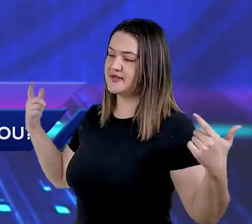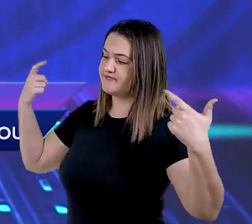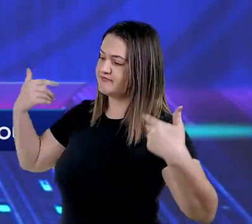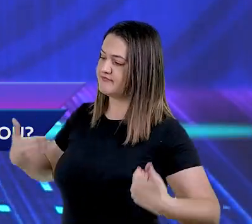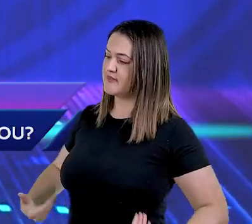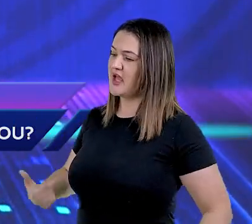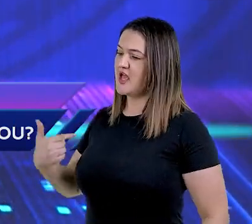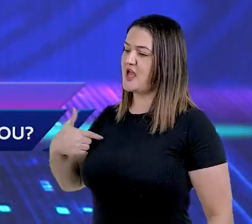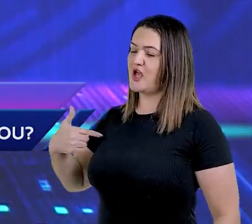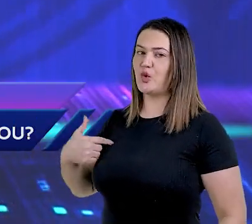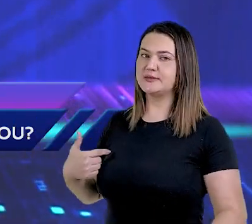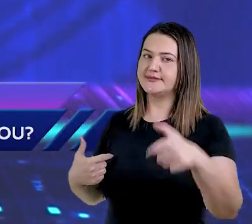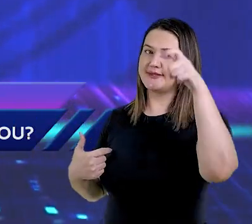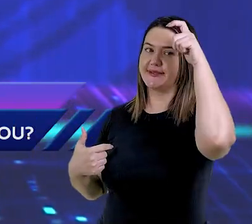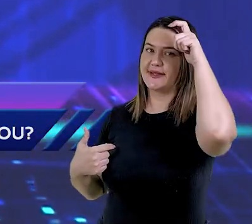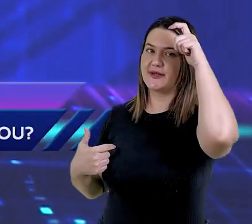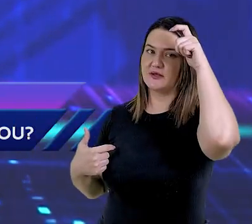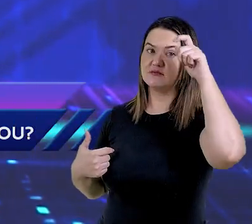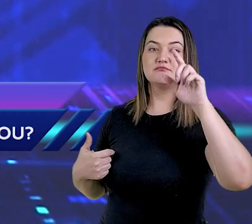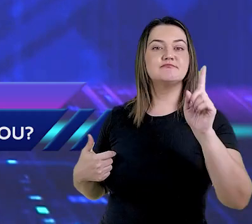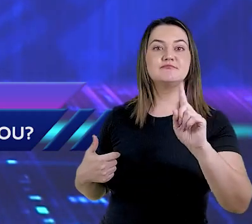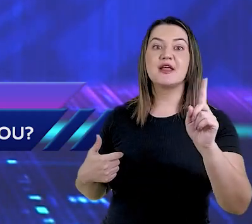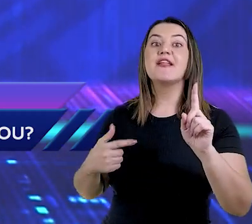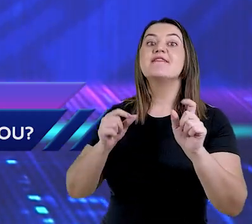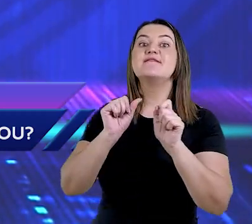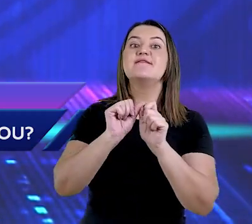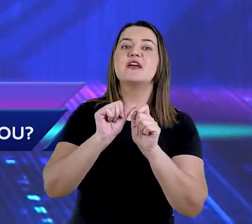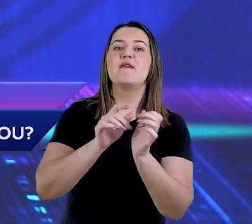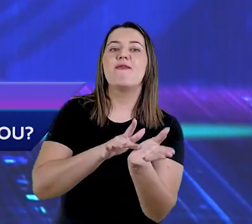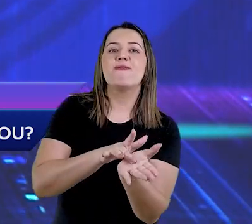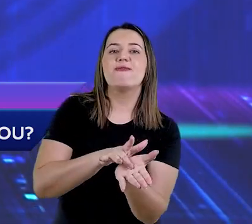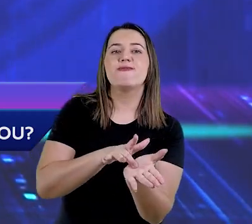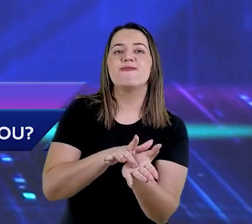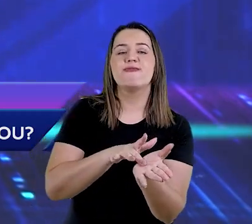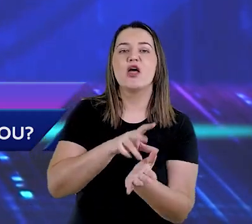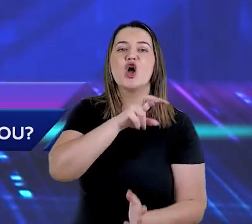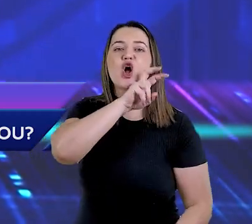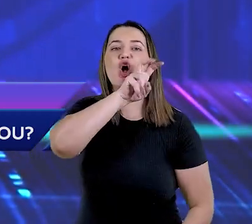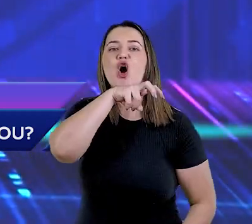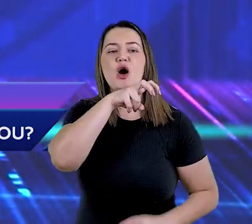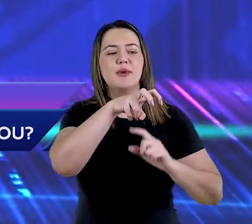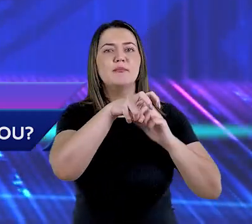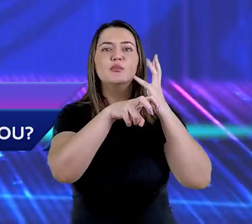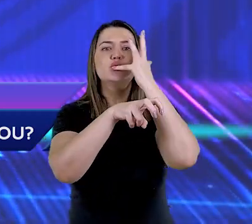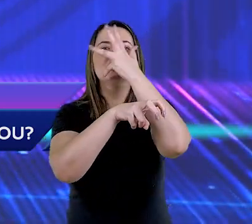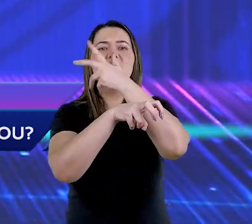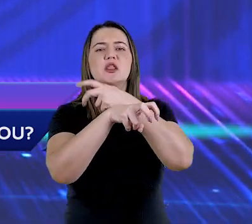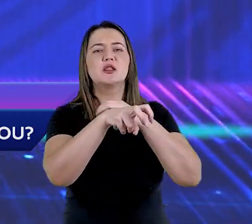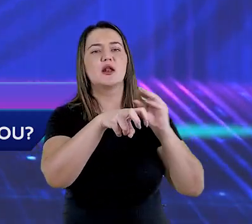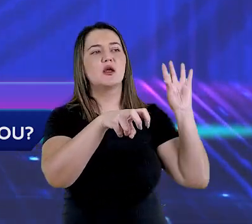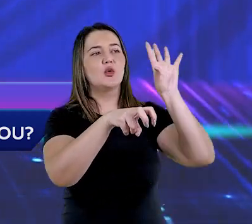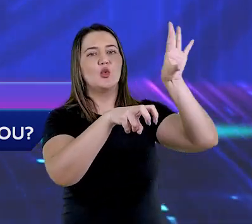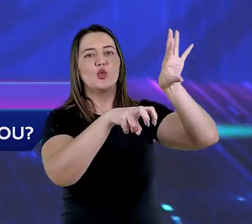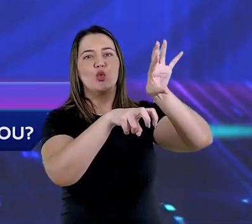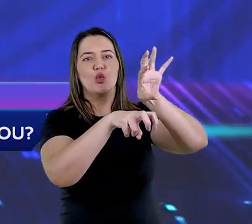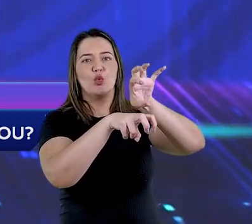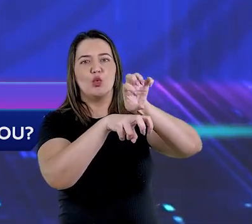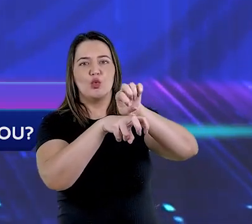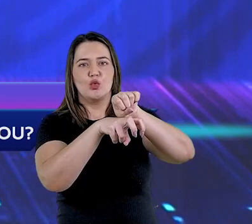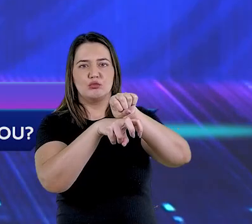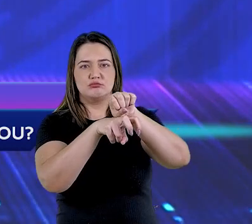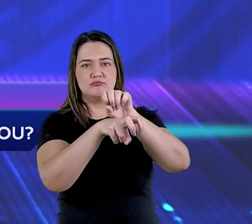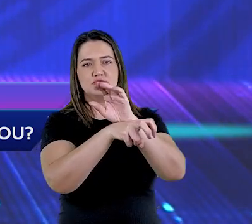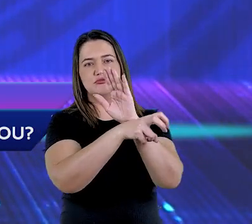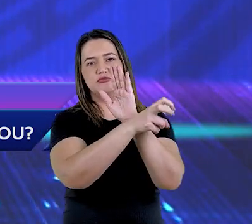Deus e ele seduz Eva com o mesmo sentimento que ele teve no coração quando se rebelou